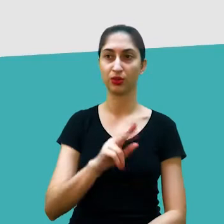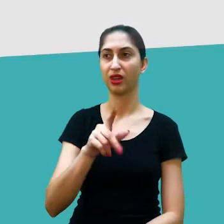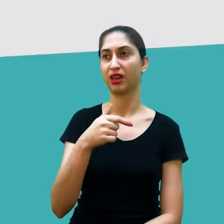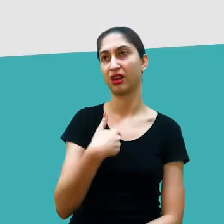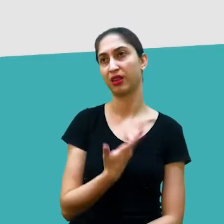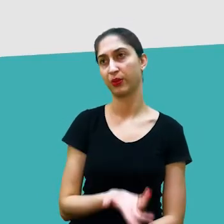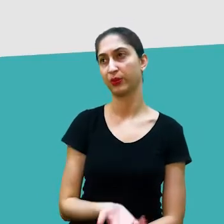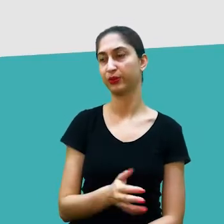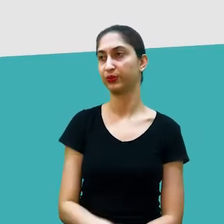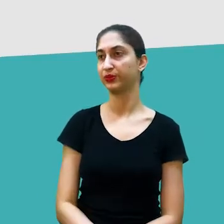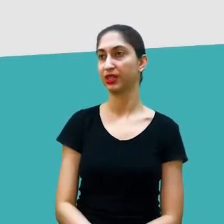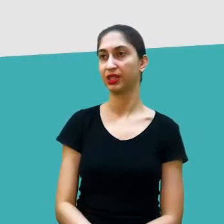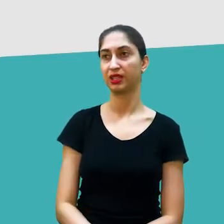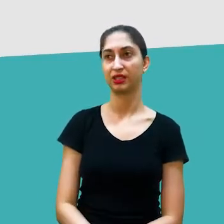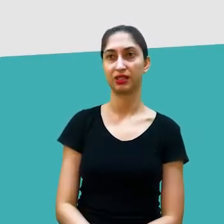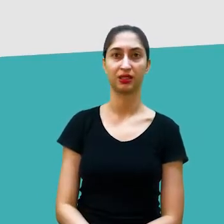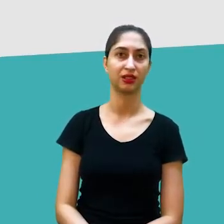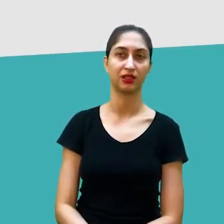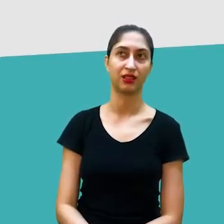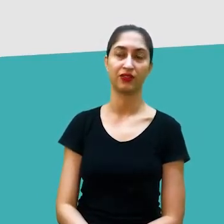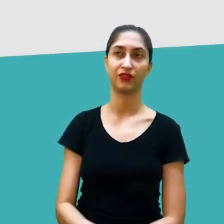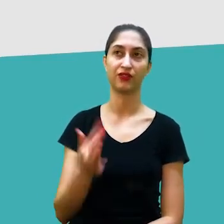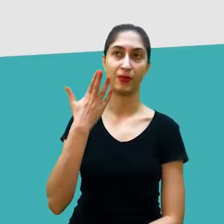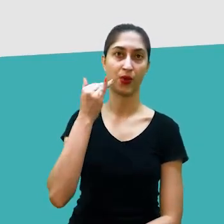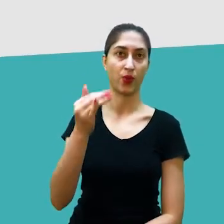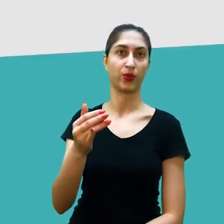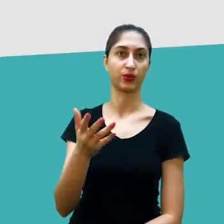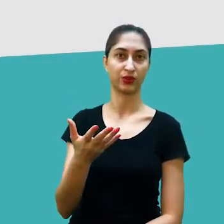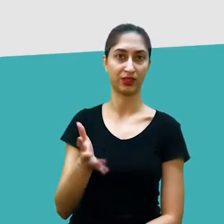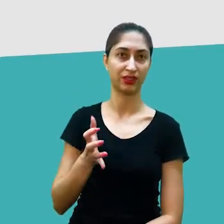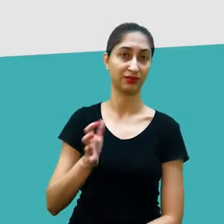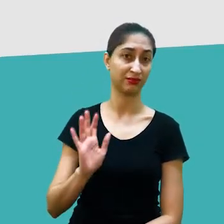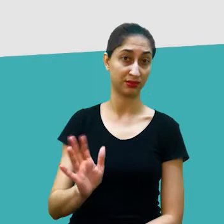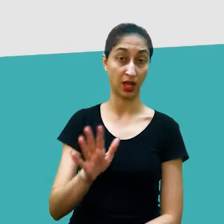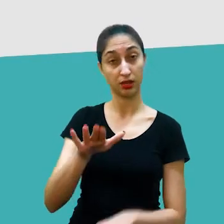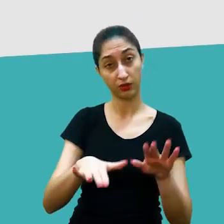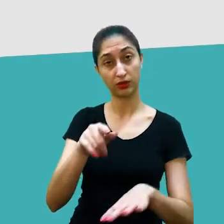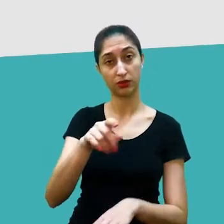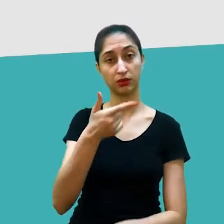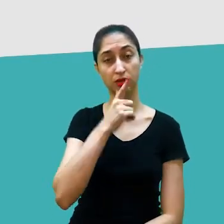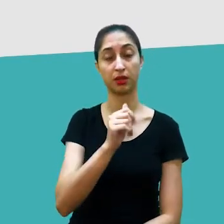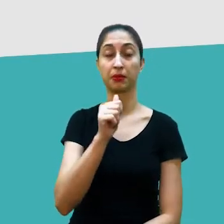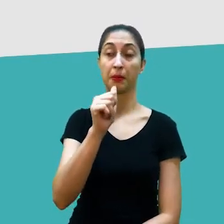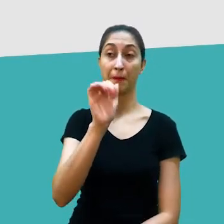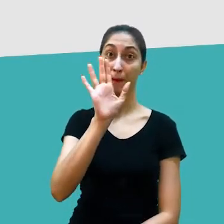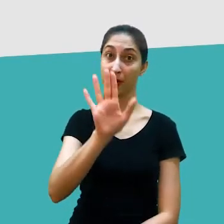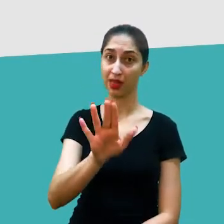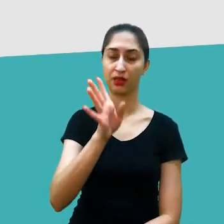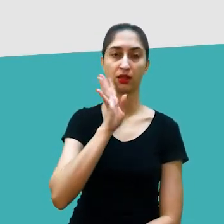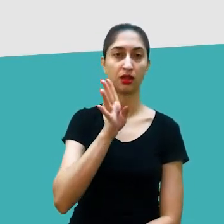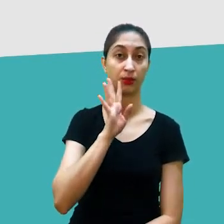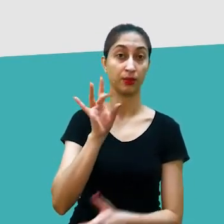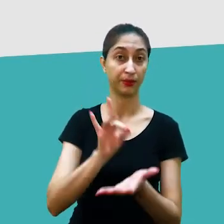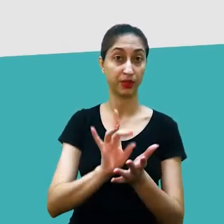Galliano ou o Karl Lagerfeld, isso vai ser um caminho que talvez você consiga. Mas o que seria mais bacana é que